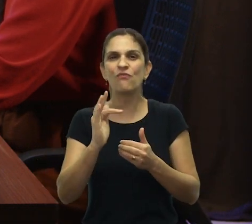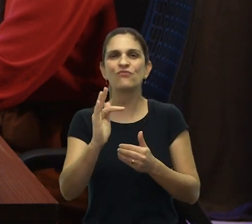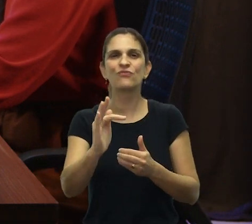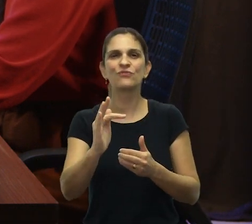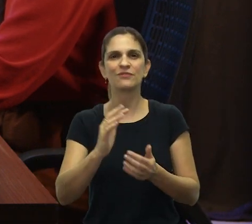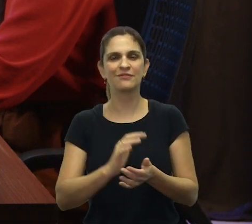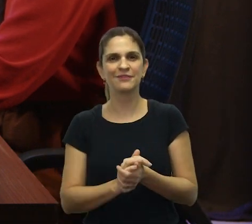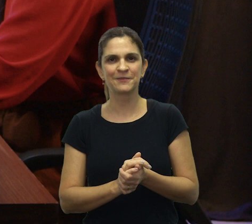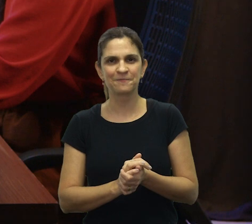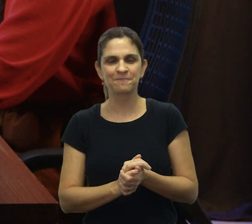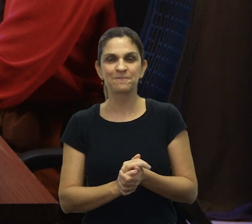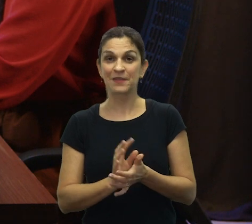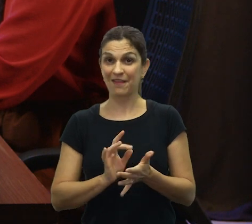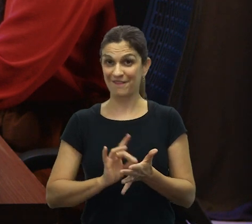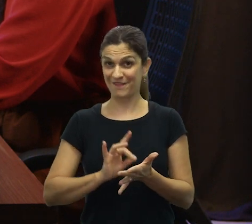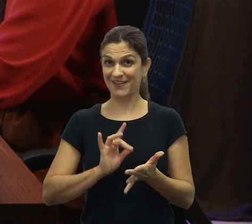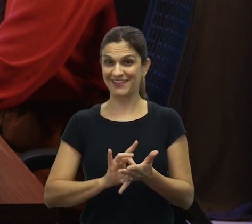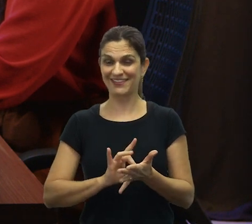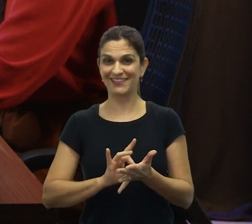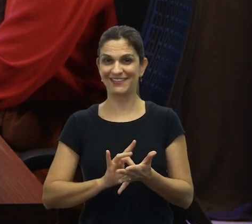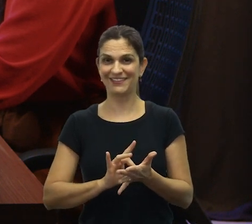Dani, a gente...